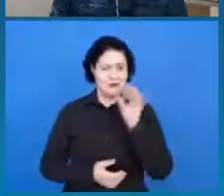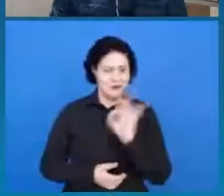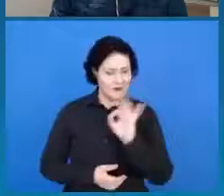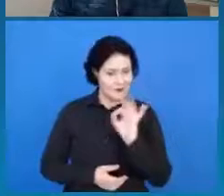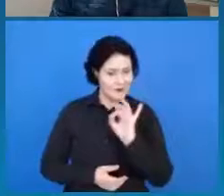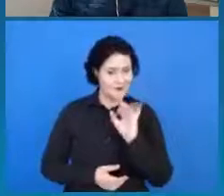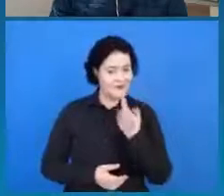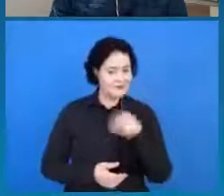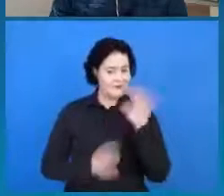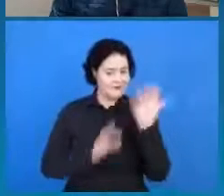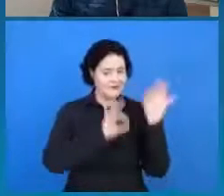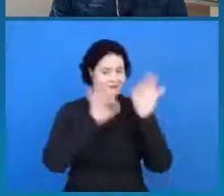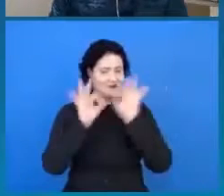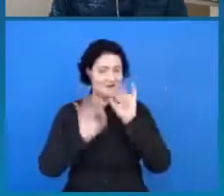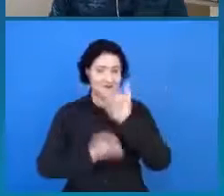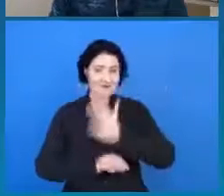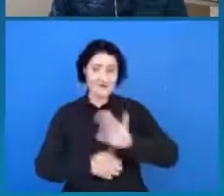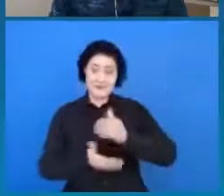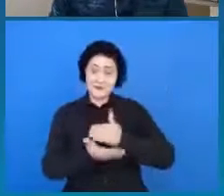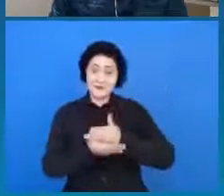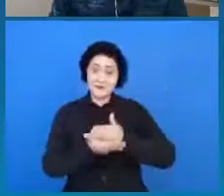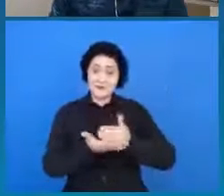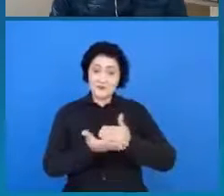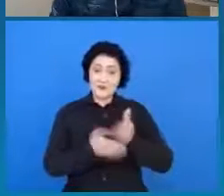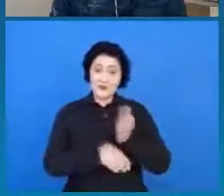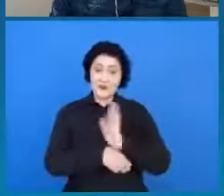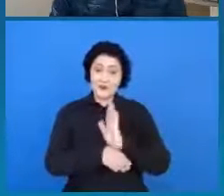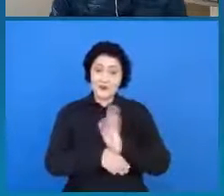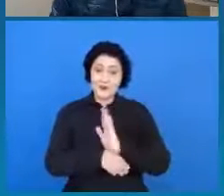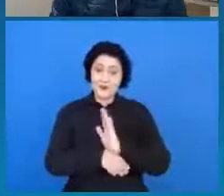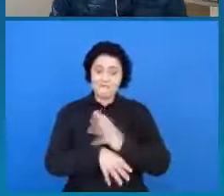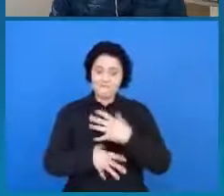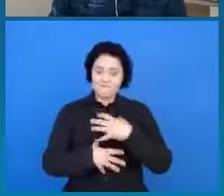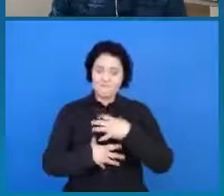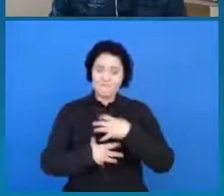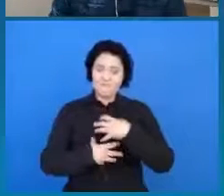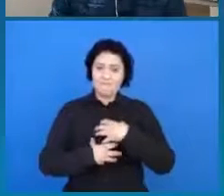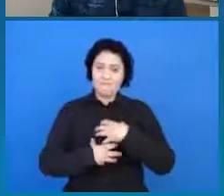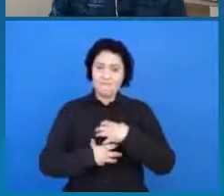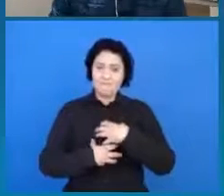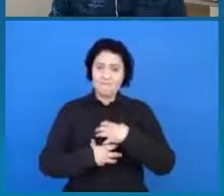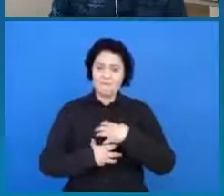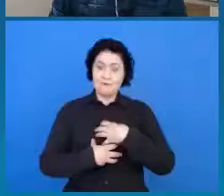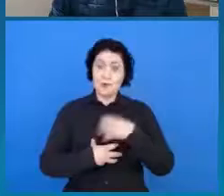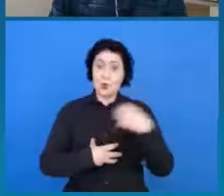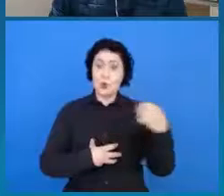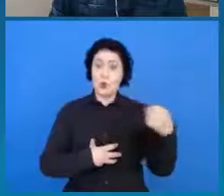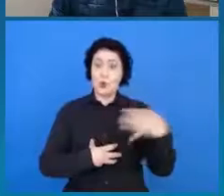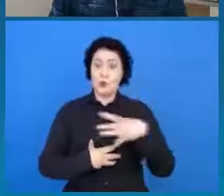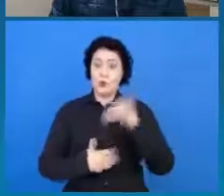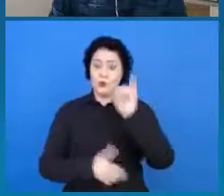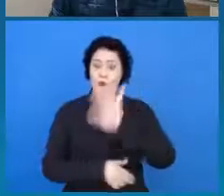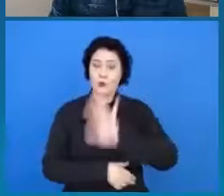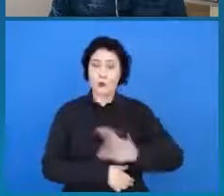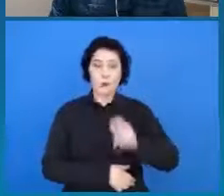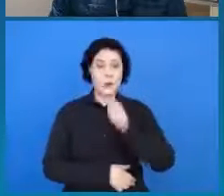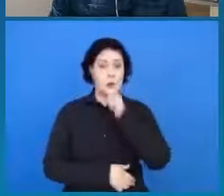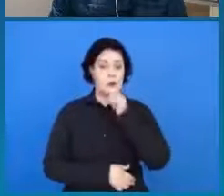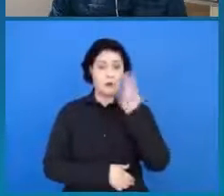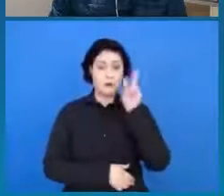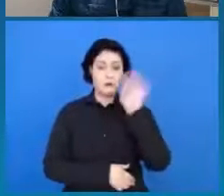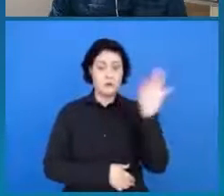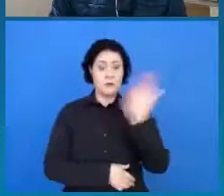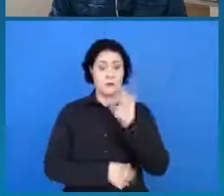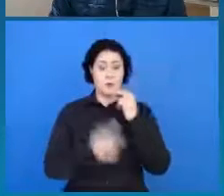spoiler mas as imagens no começo do filme são imagens inéditas que não Não vimos